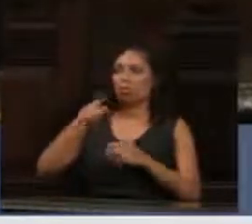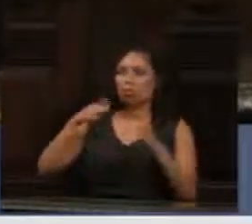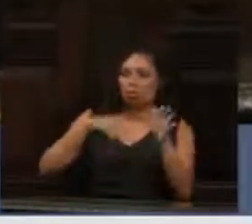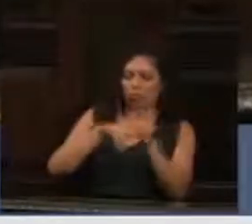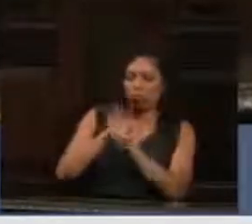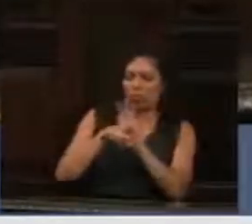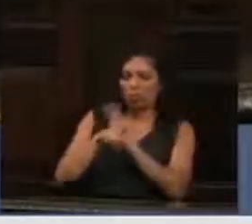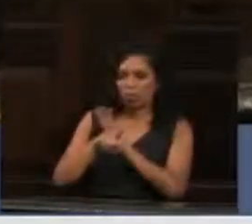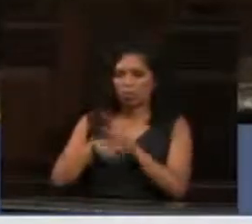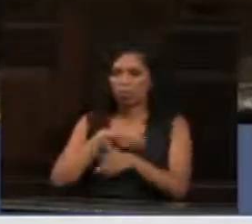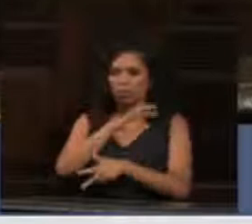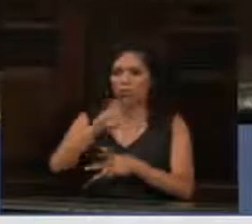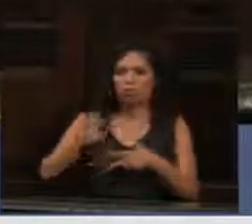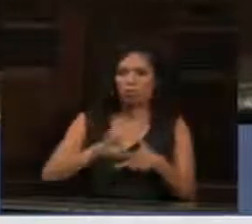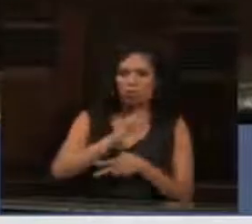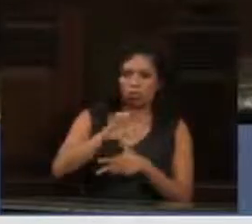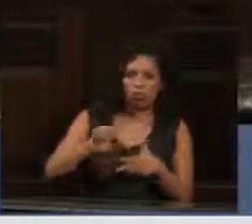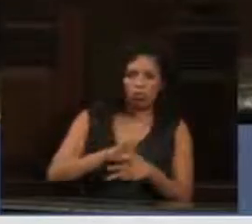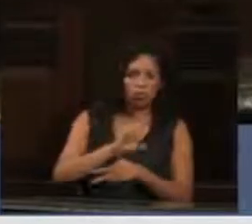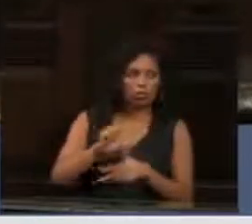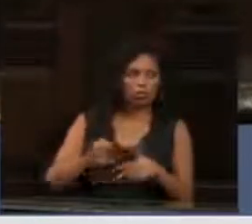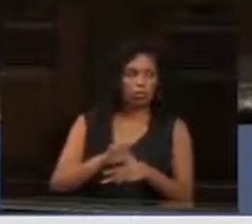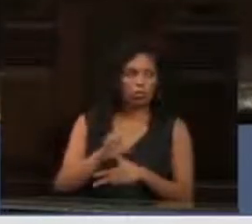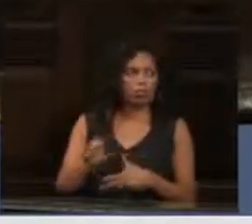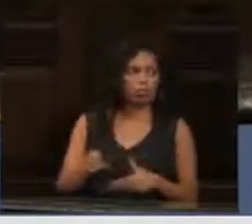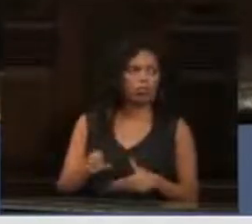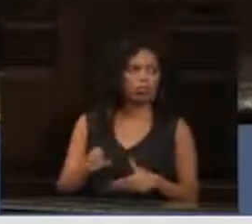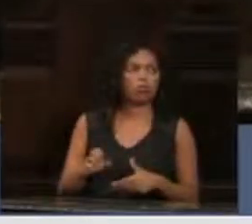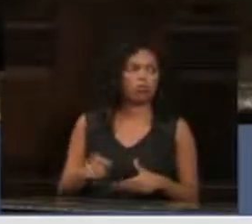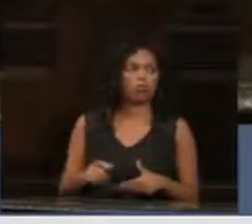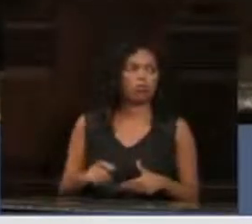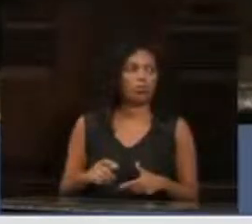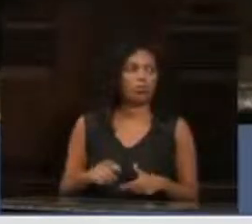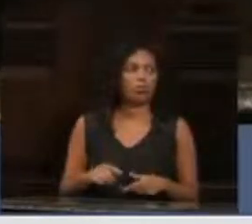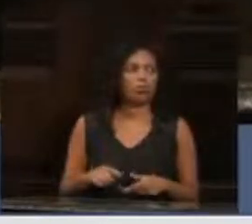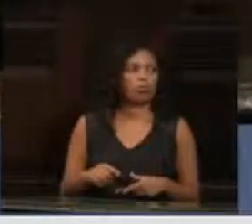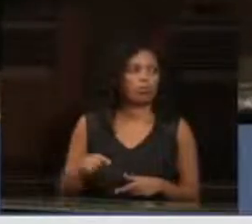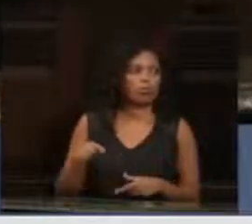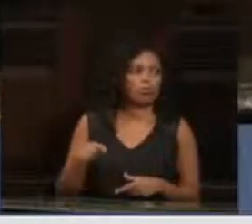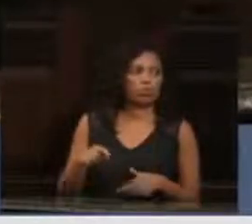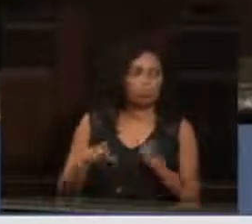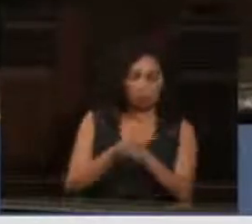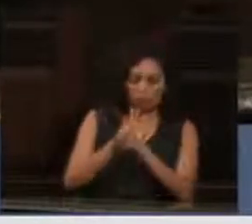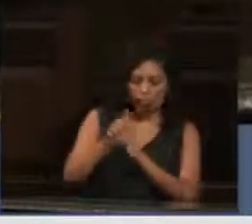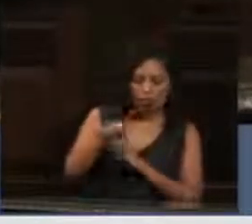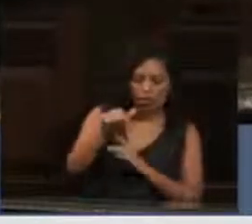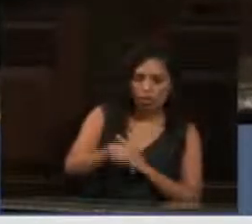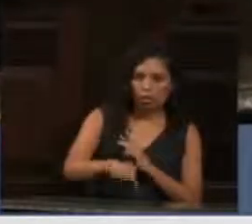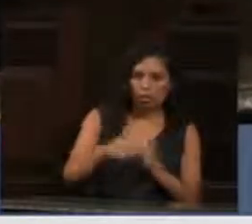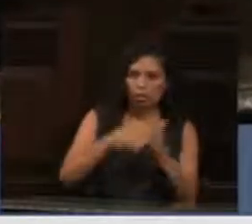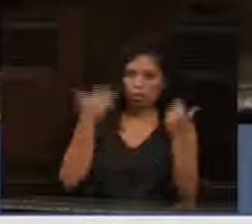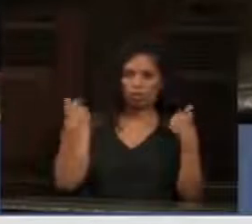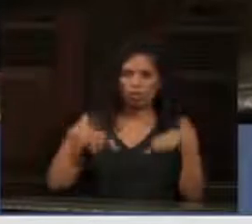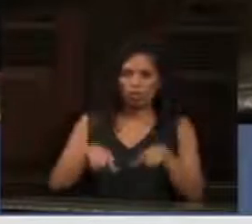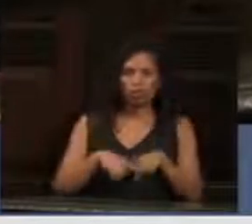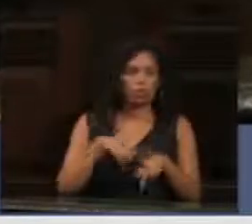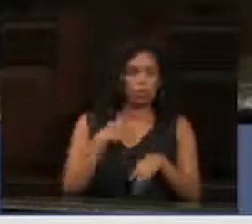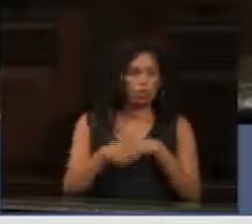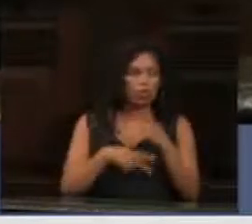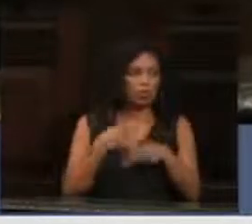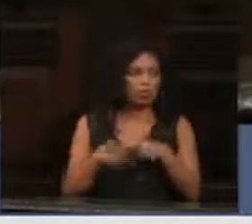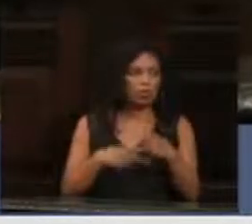órgão executivo da região metropolitana, que é o Instituto Rio Metrópole, fixado por lei aprovada nesta casa, e que tem como um dos